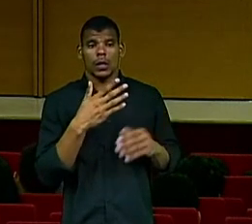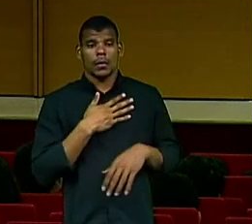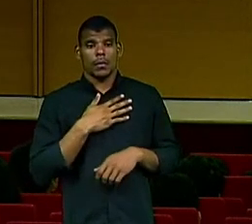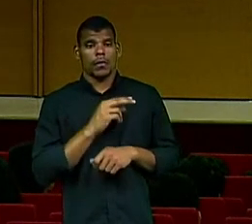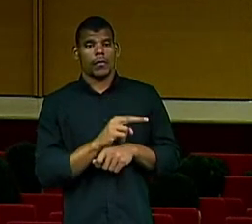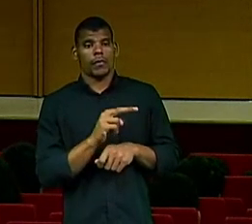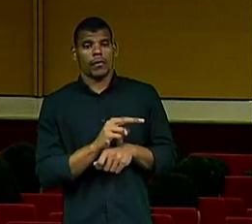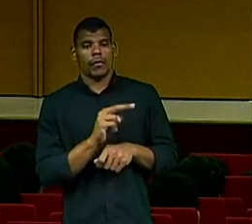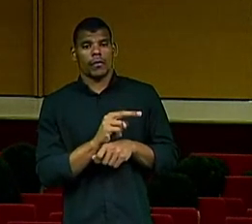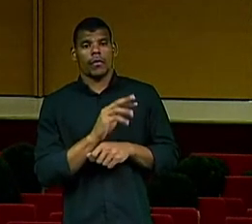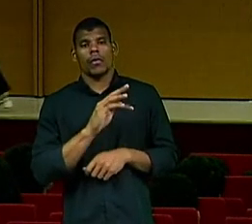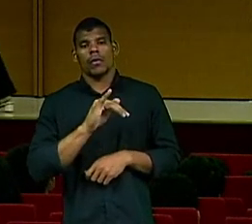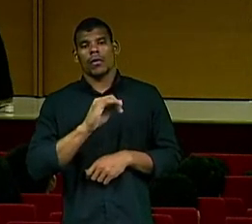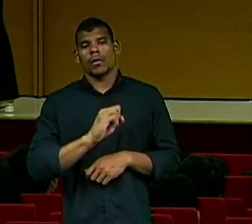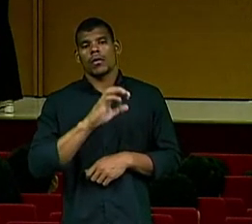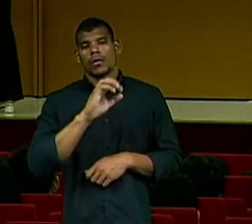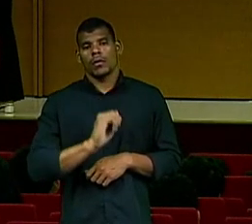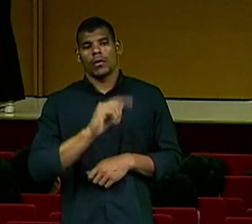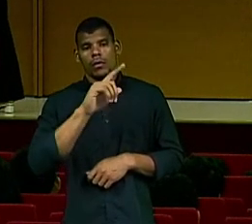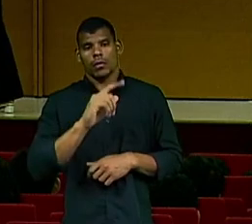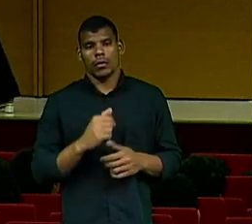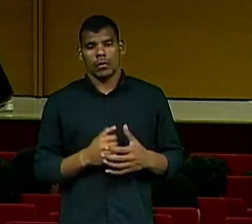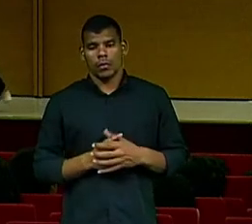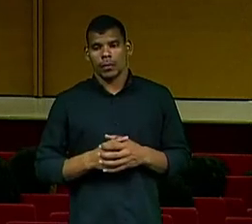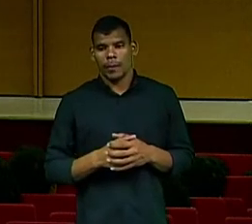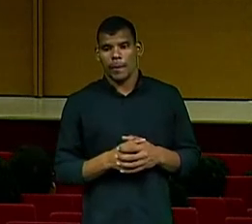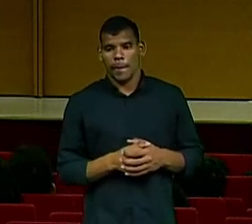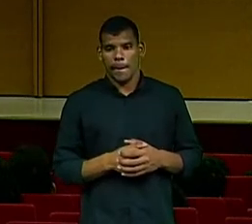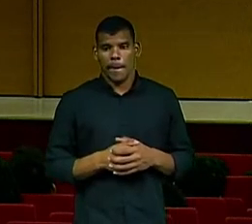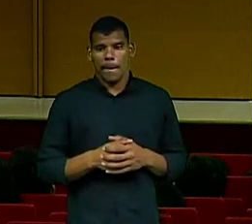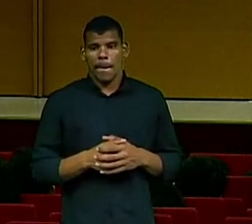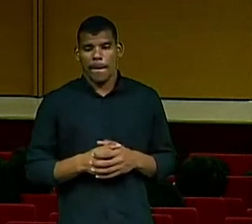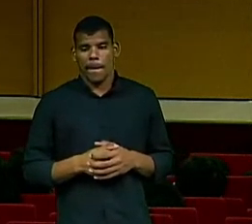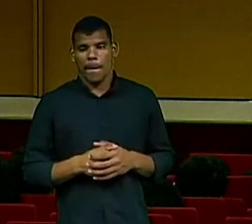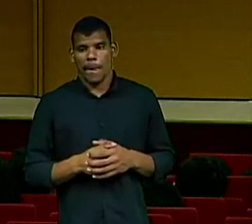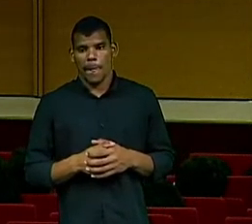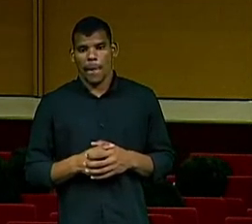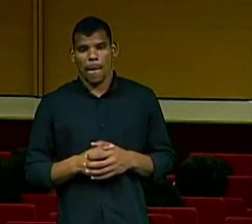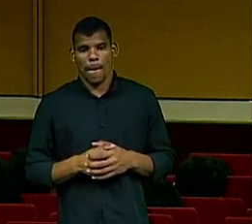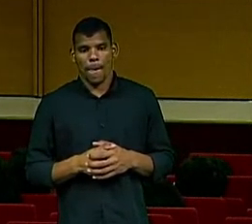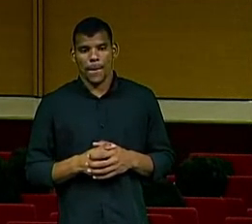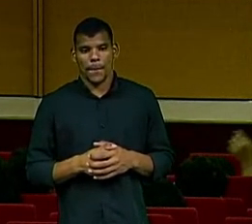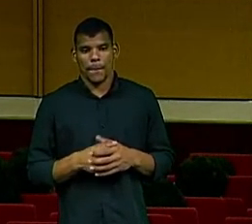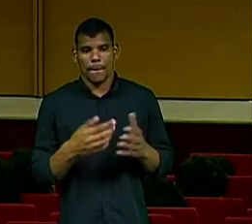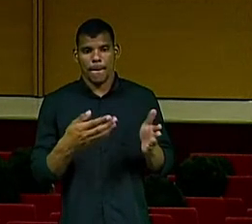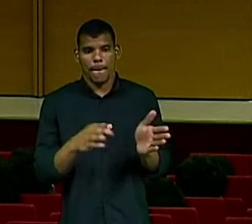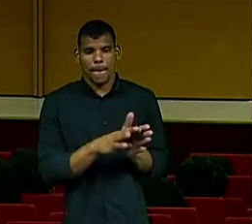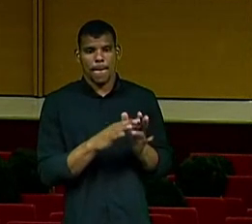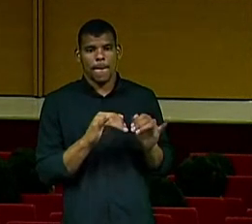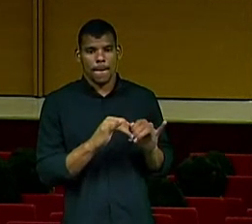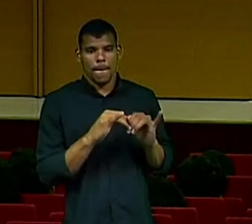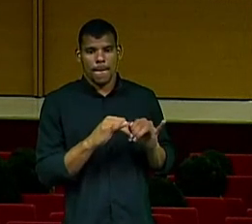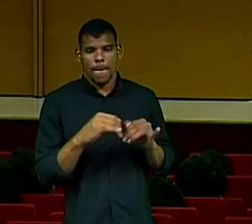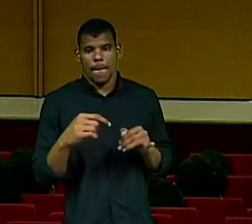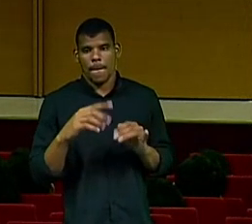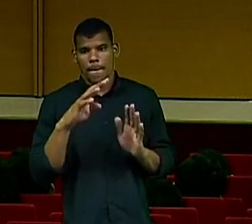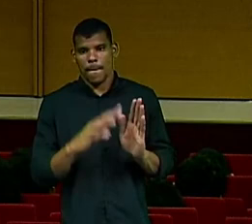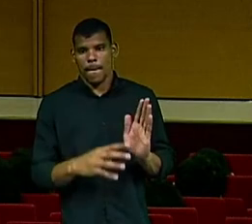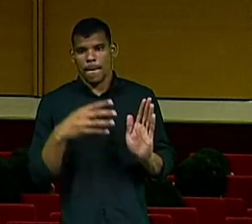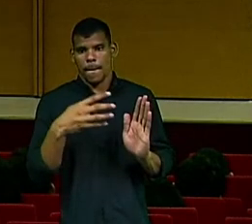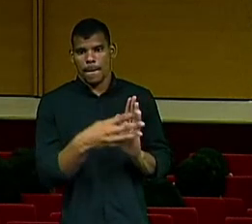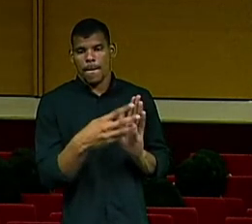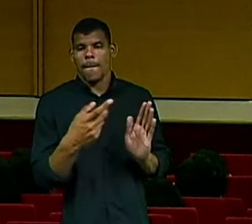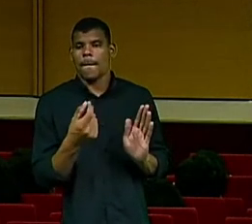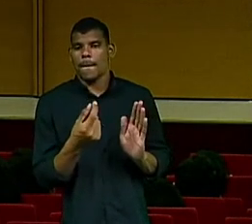né as fiscais dos Sarney os fiscais dos Sarney chega lá no mercado com a tabela de preço se essa tabela